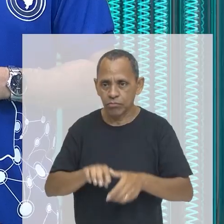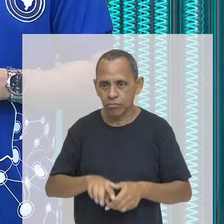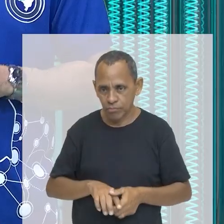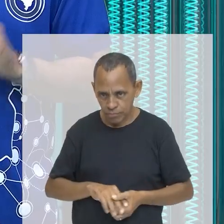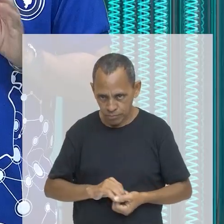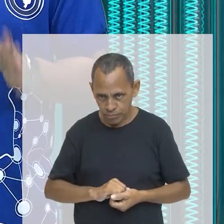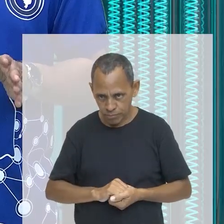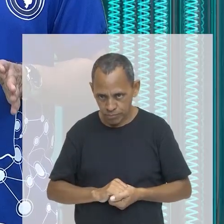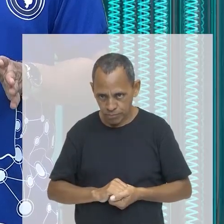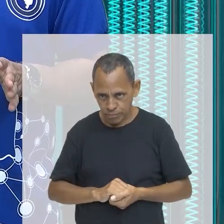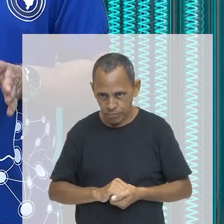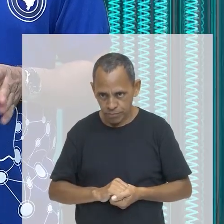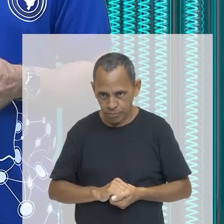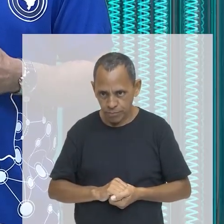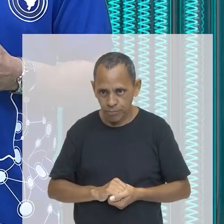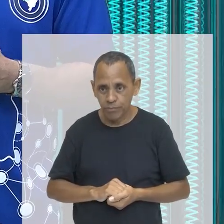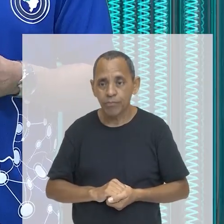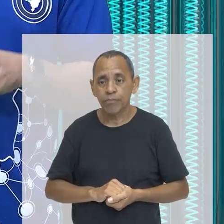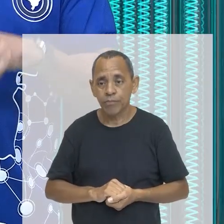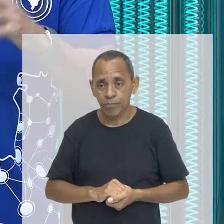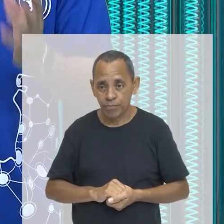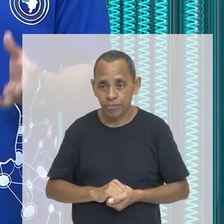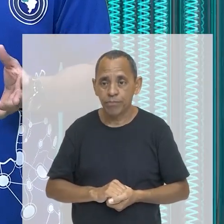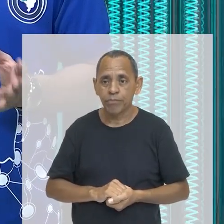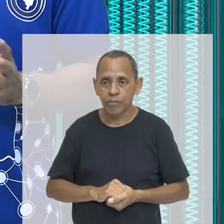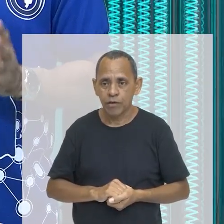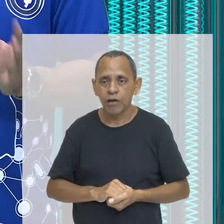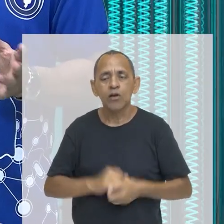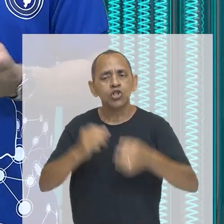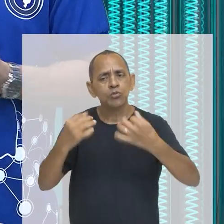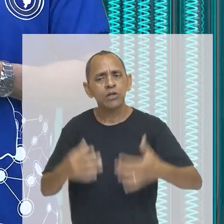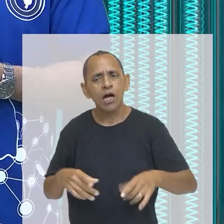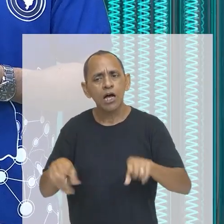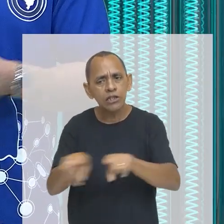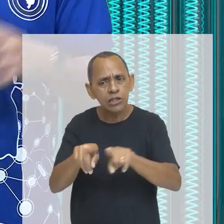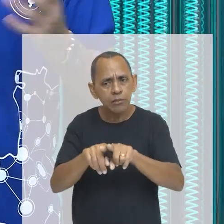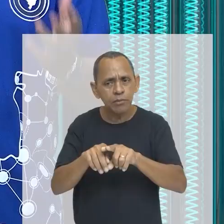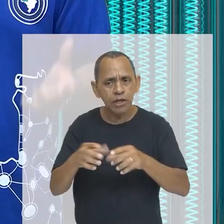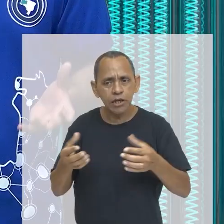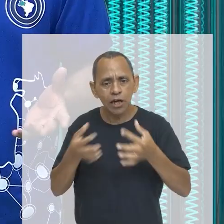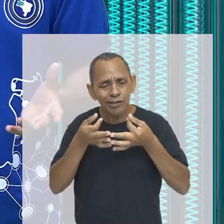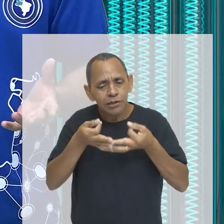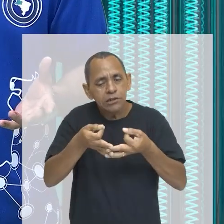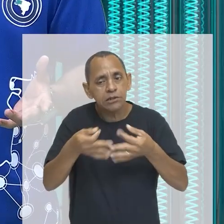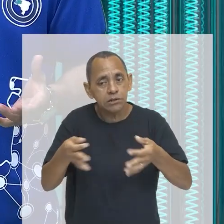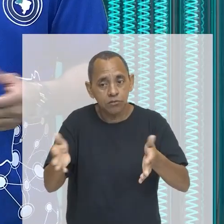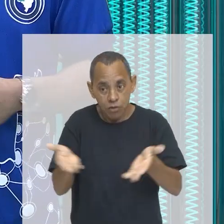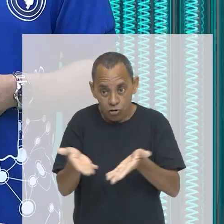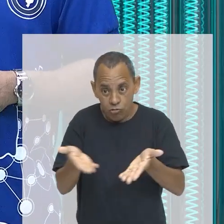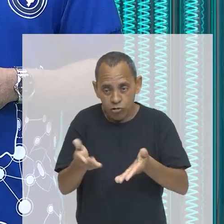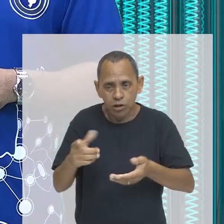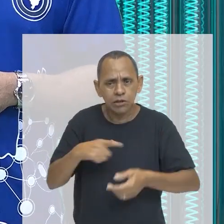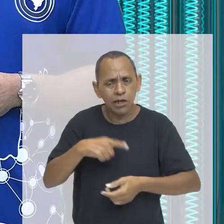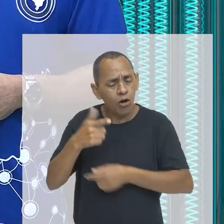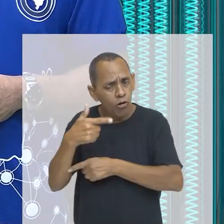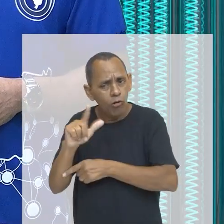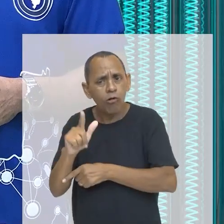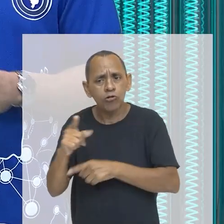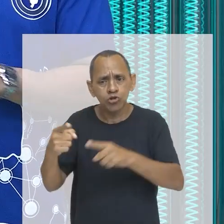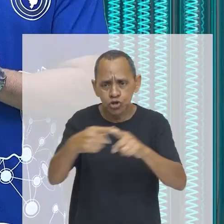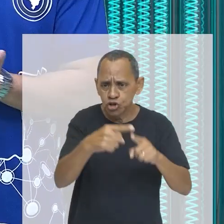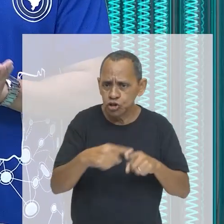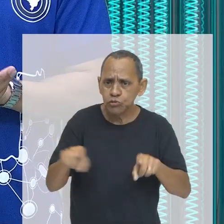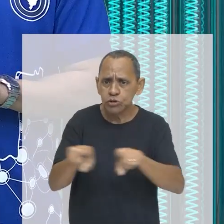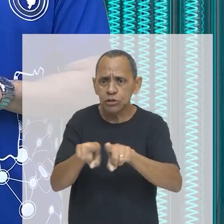may, might. São os verbos modais que nós vamos dar uma olhada com mais atenção. Tem outros, conforme eu já falei, mas a gente